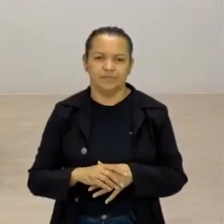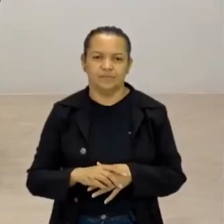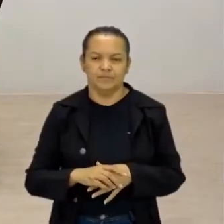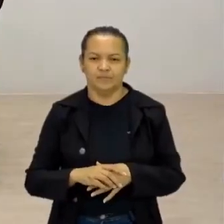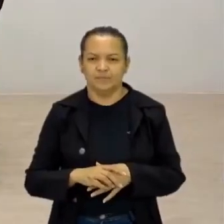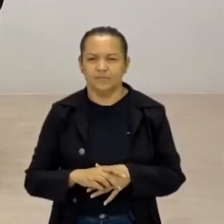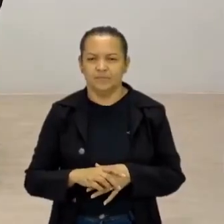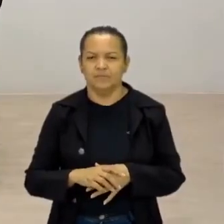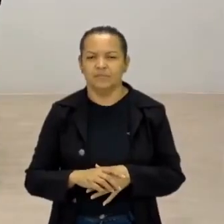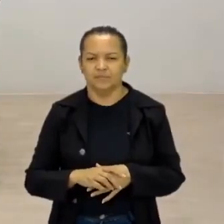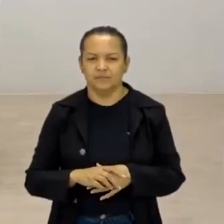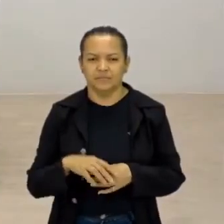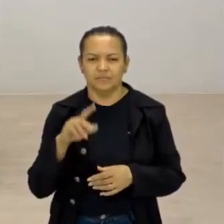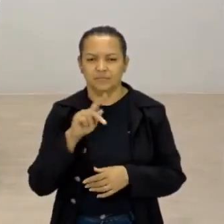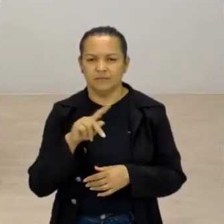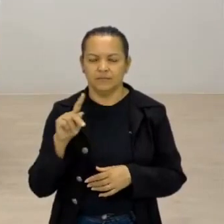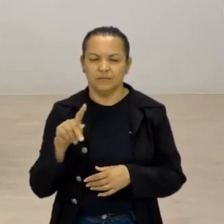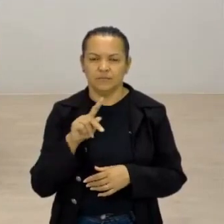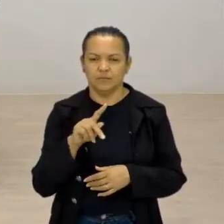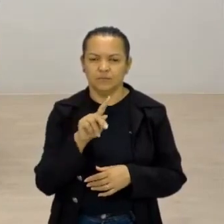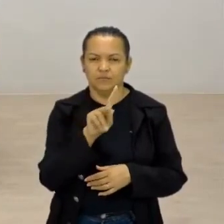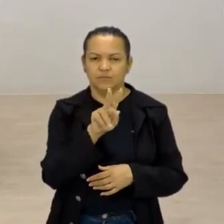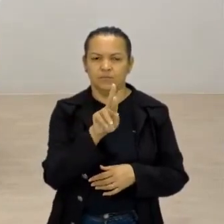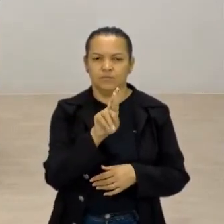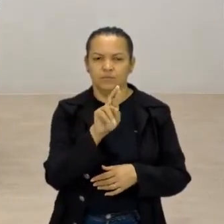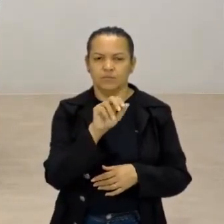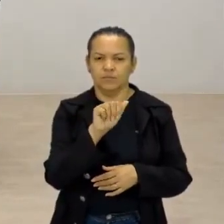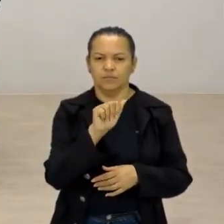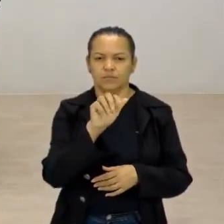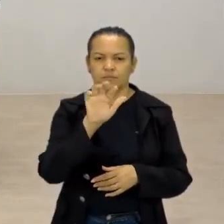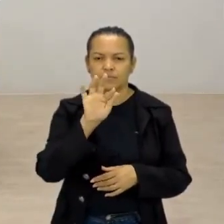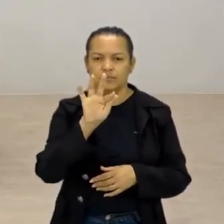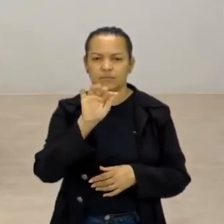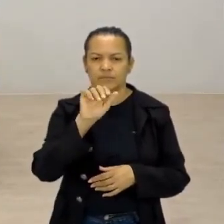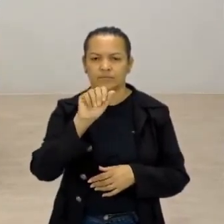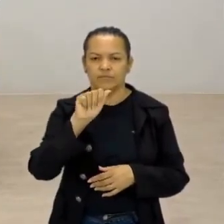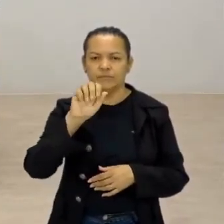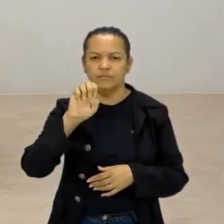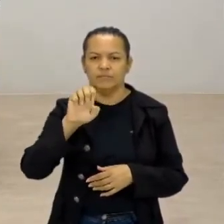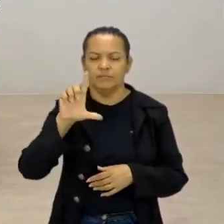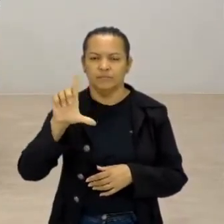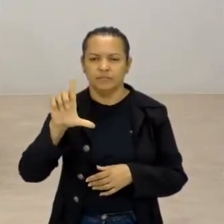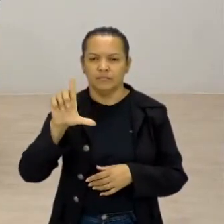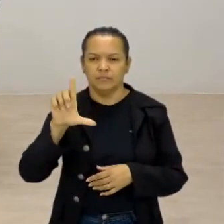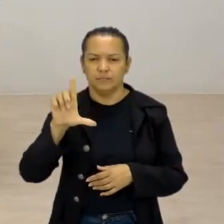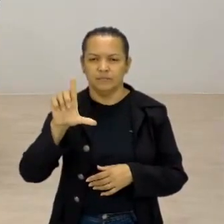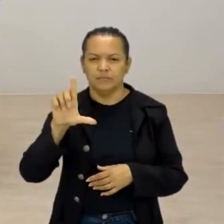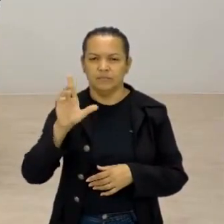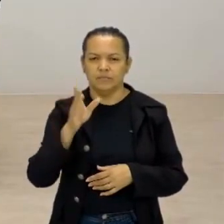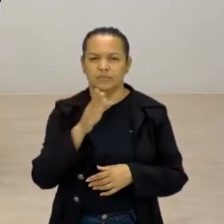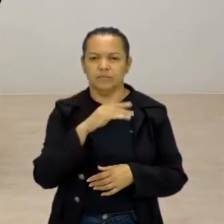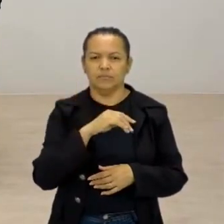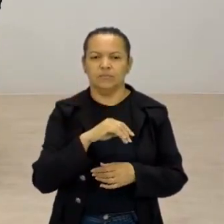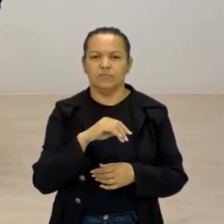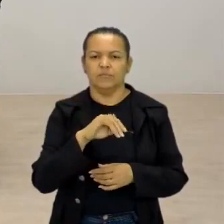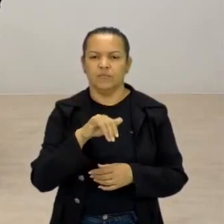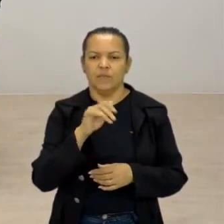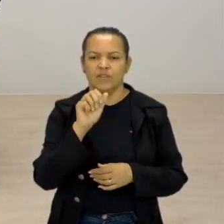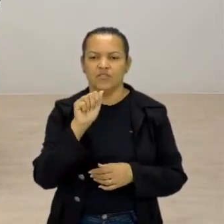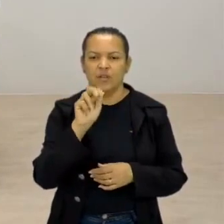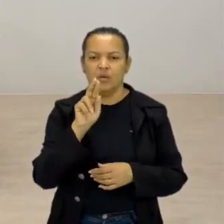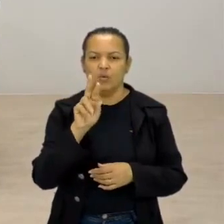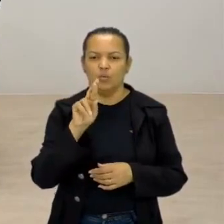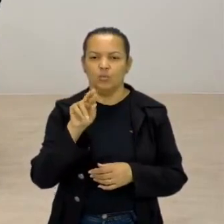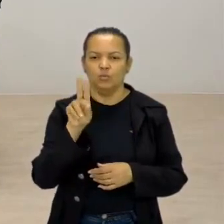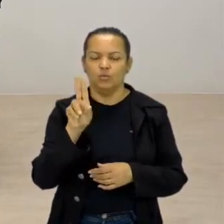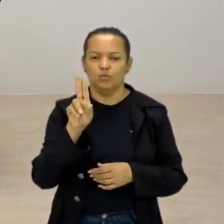professor Rafael, da PEI Domingos de Magalhães de Jaú, tá na